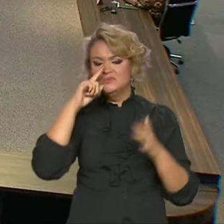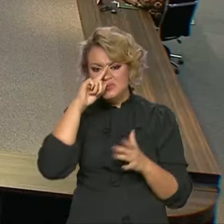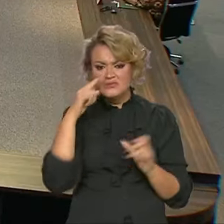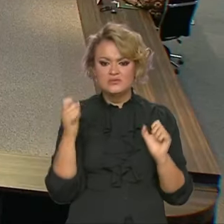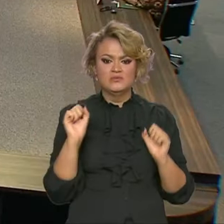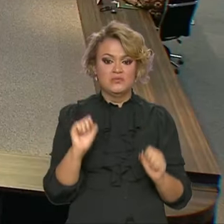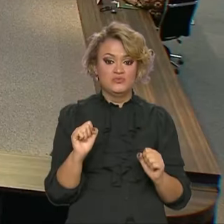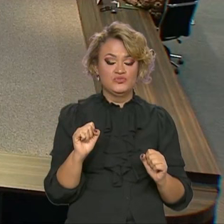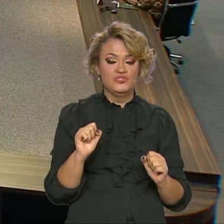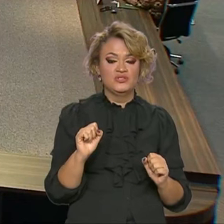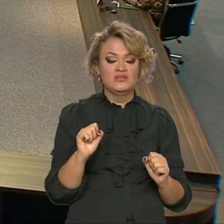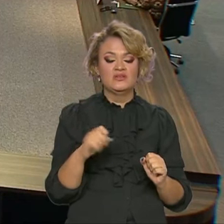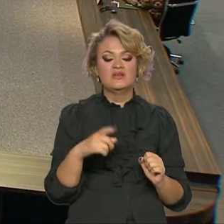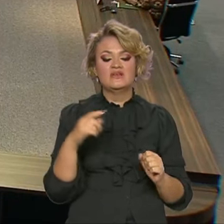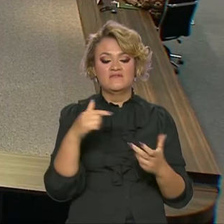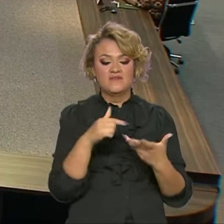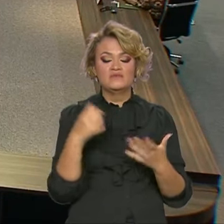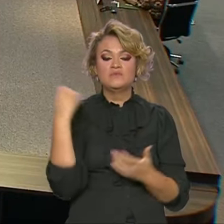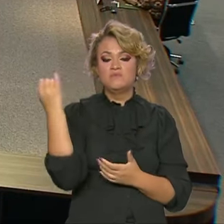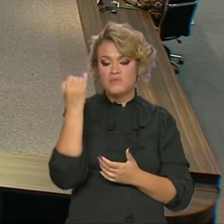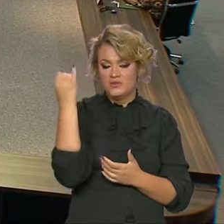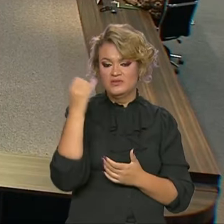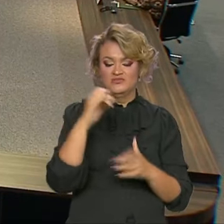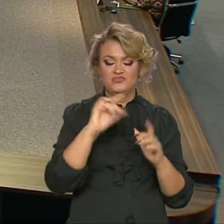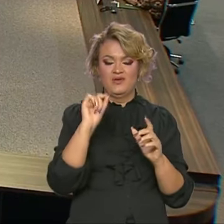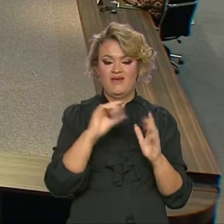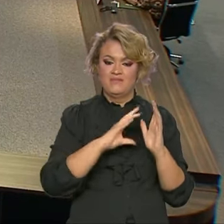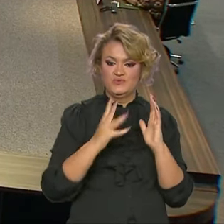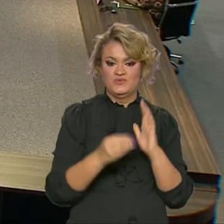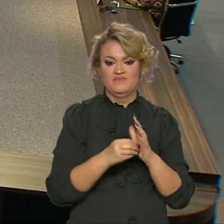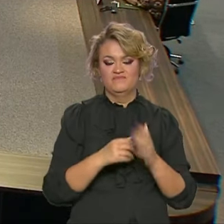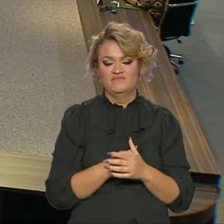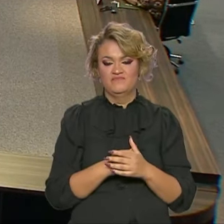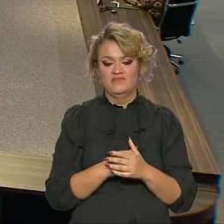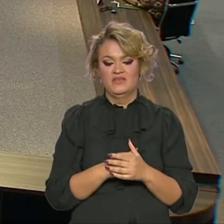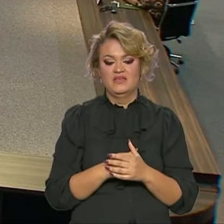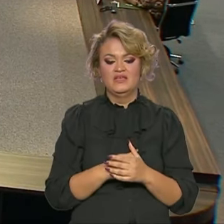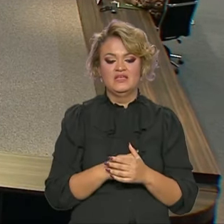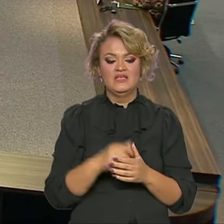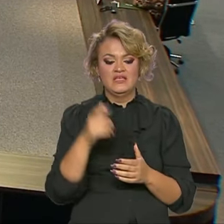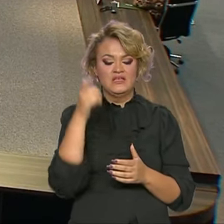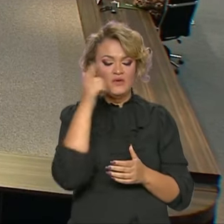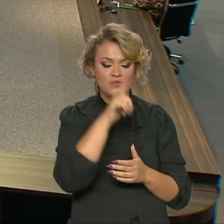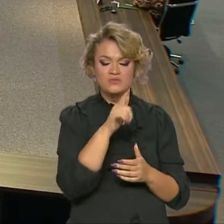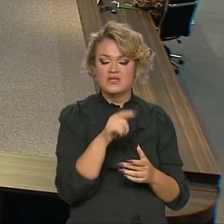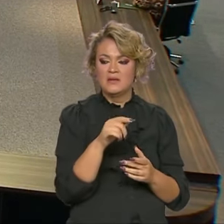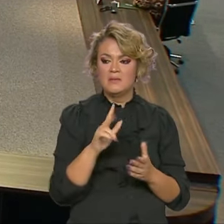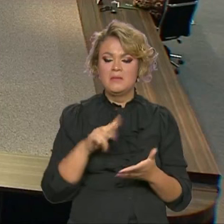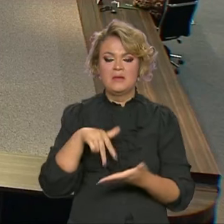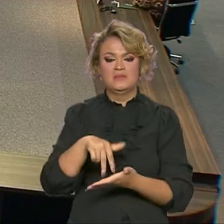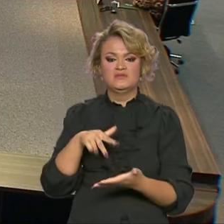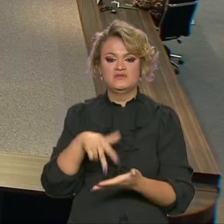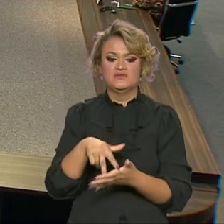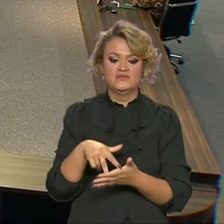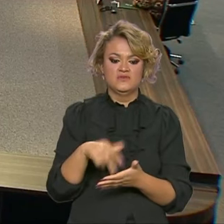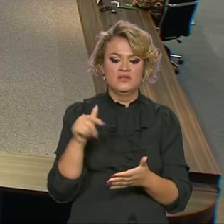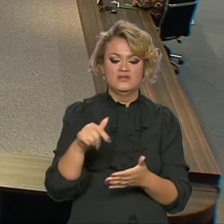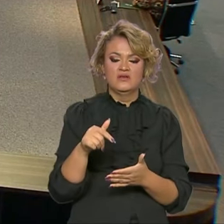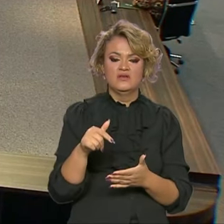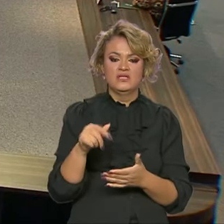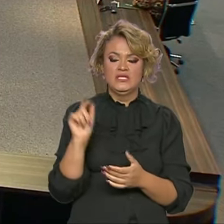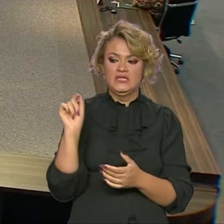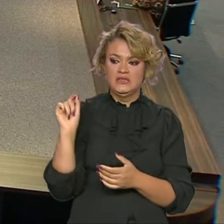planeta, mais relevante se torna a Amazônia. No concerto de vozes que se levantam por